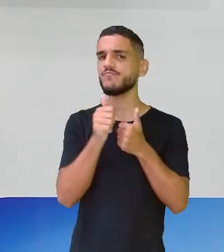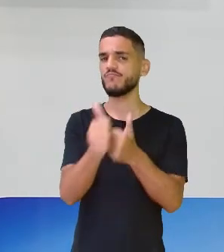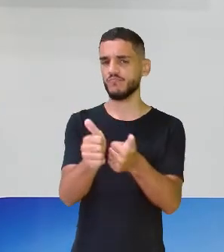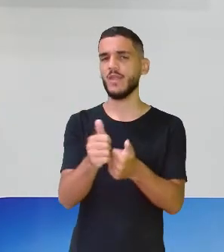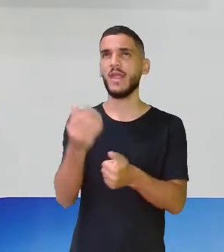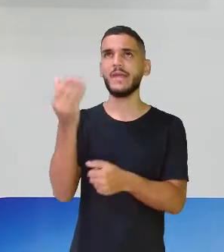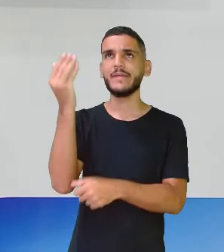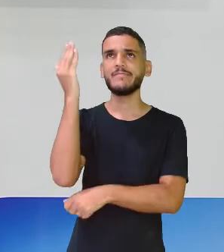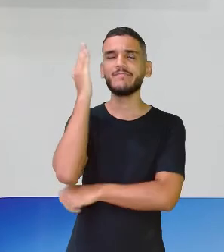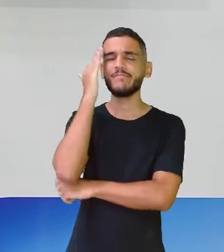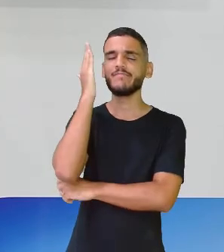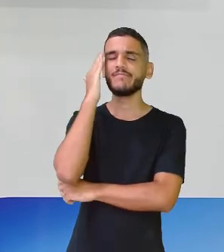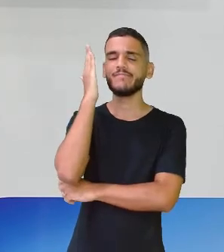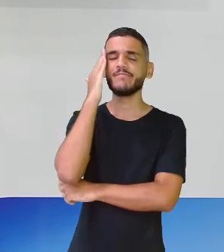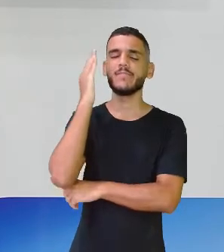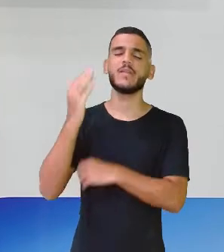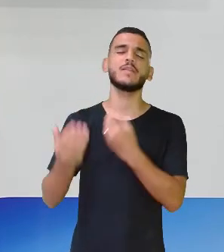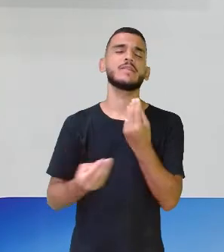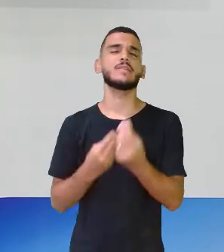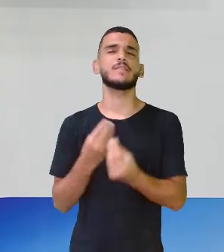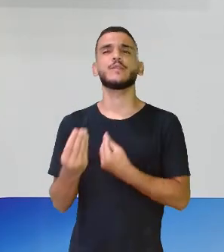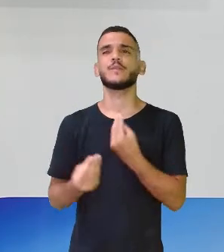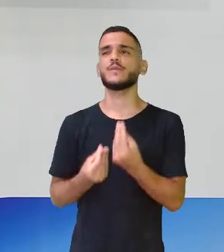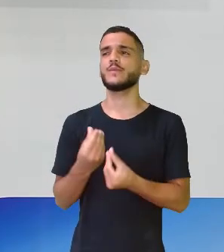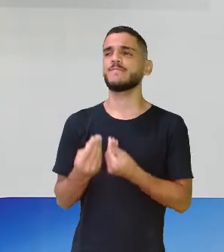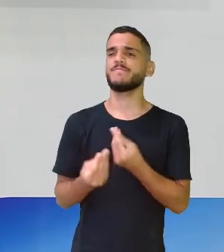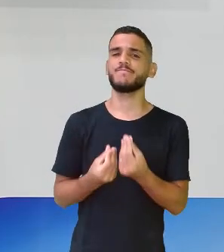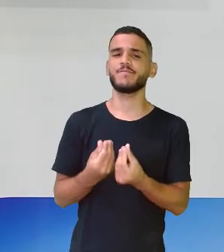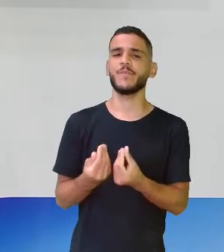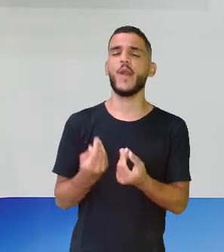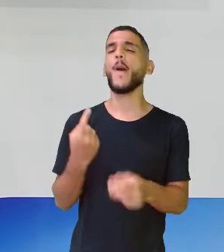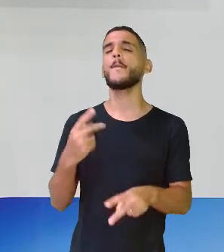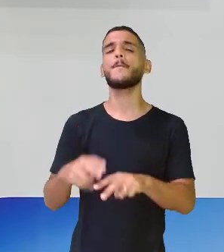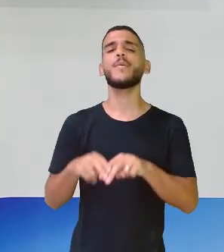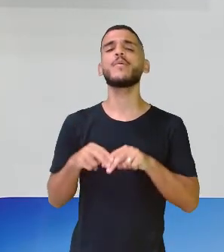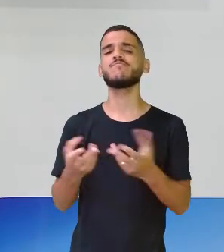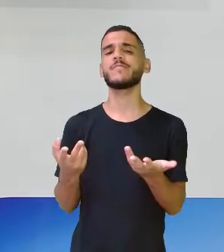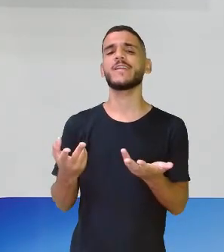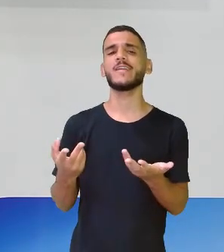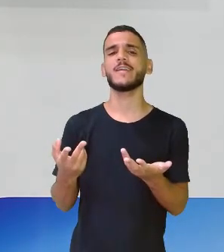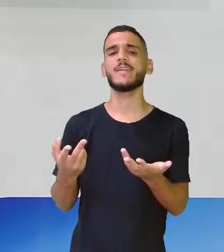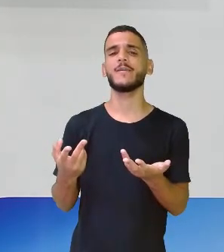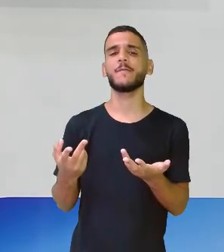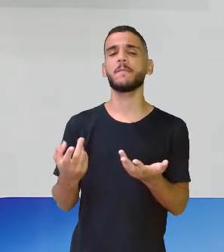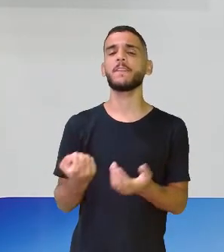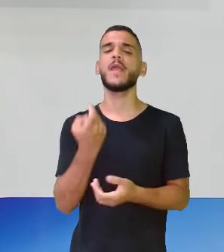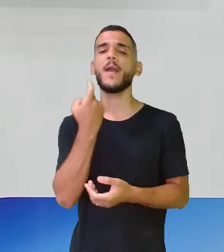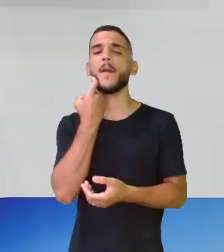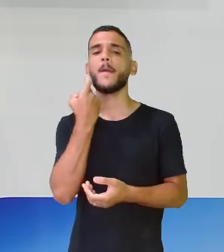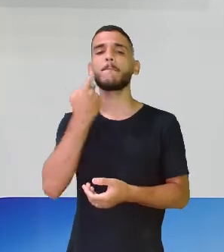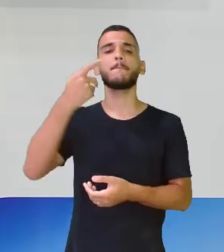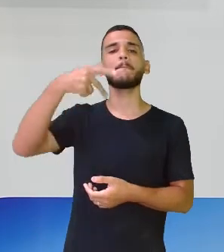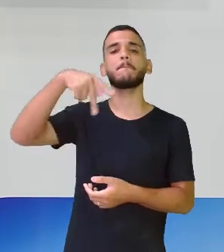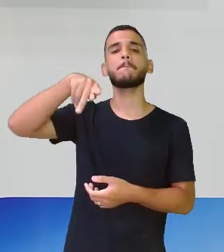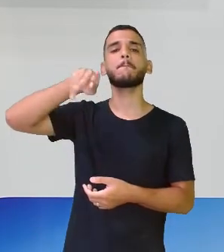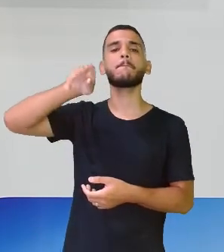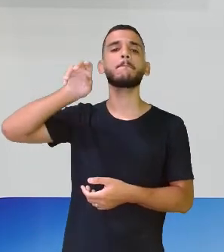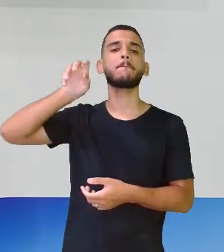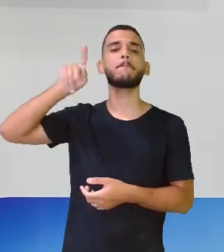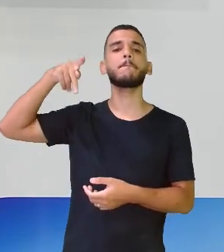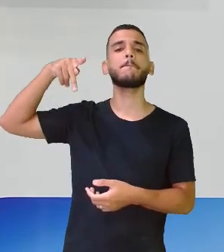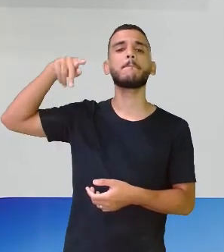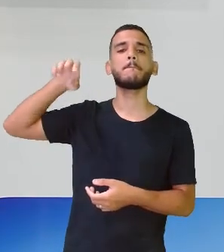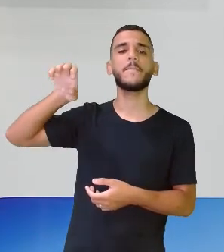e entendendo por que esse peixinho perdeu o inho e o que aconteceu com